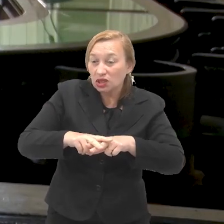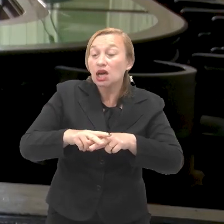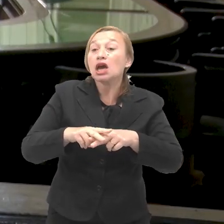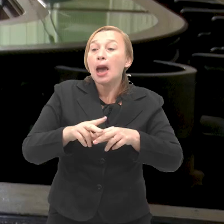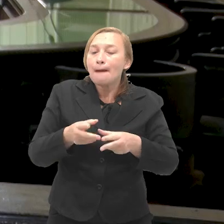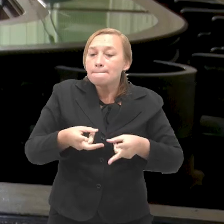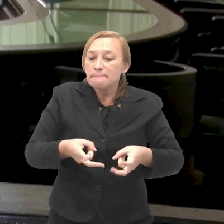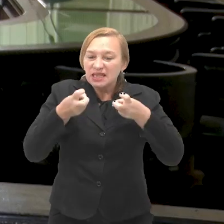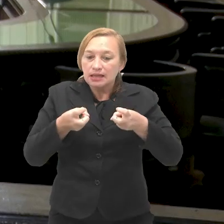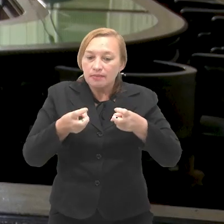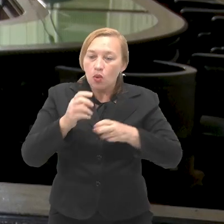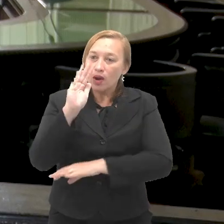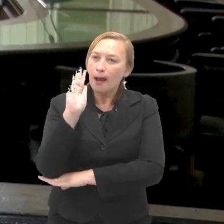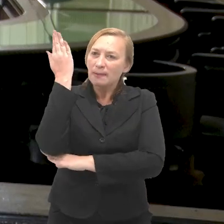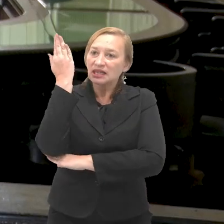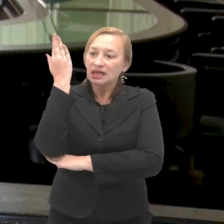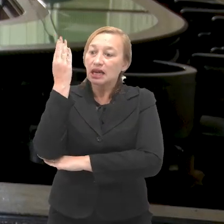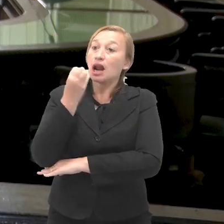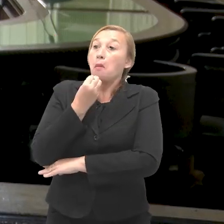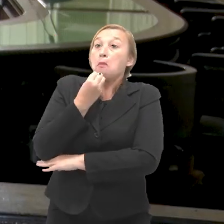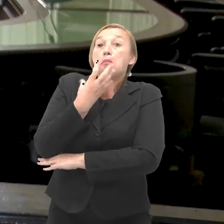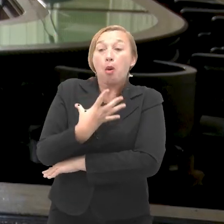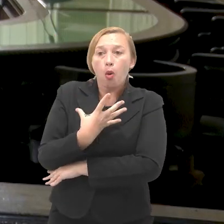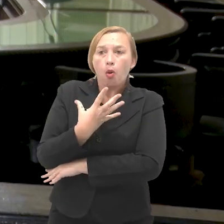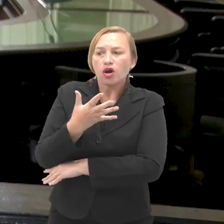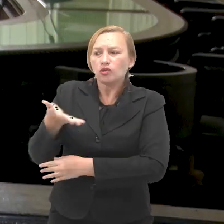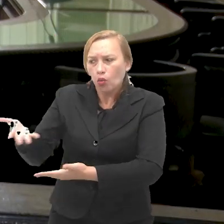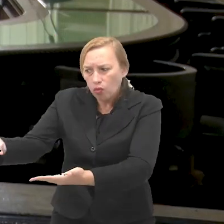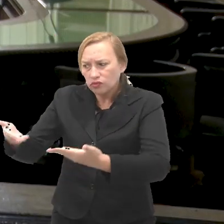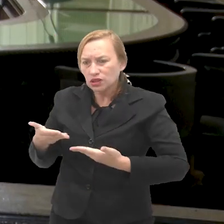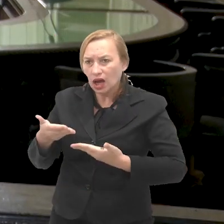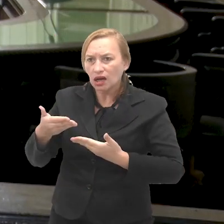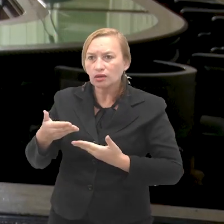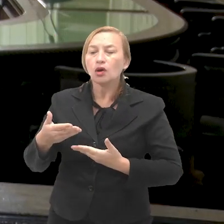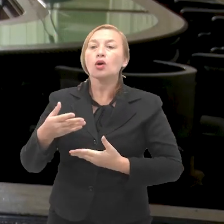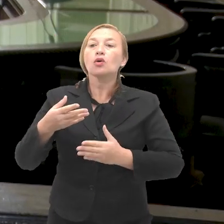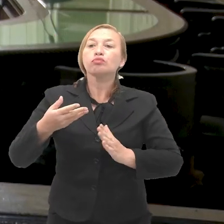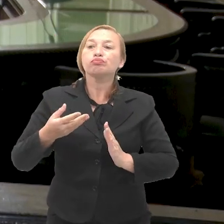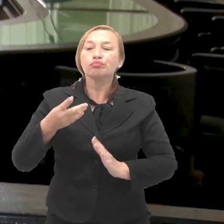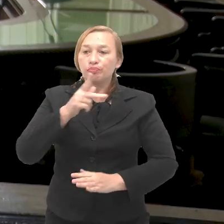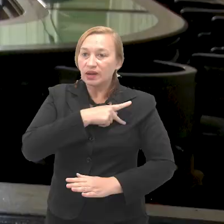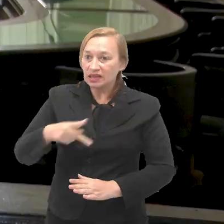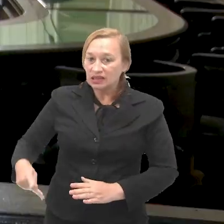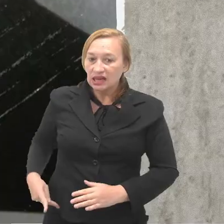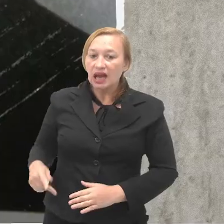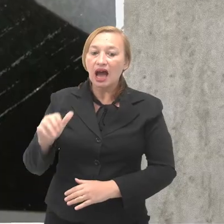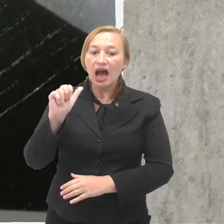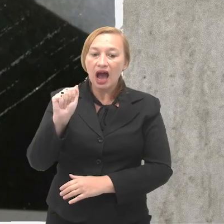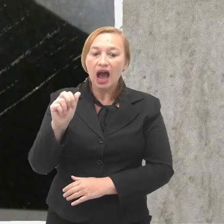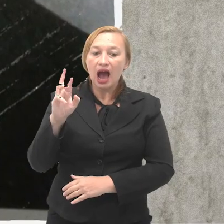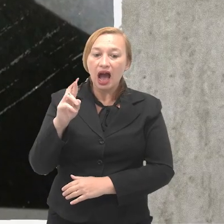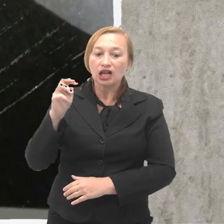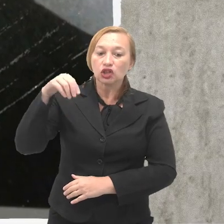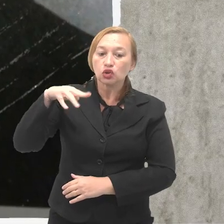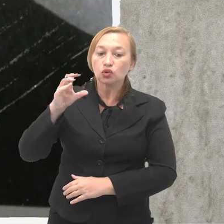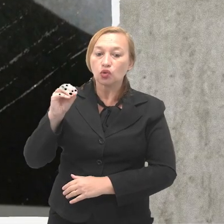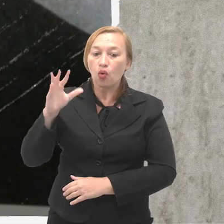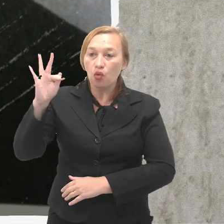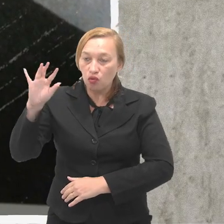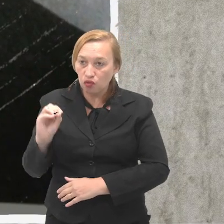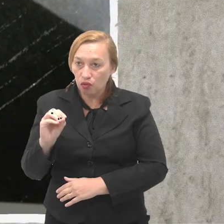perceberam que a madeira daquele espaço era de muita boa qualidade. Chamaram o presidente da Câmara dos Deputados à época, o Arnolfo de